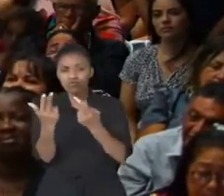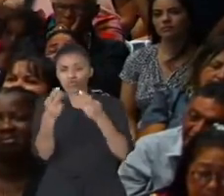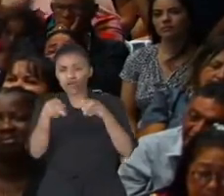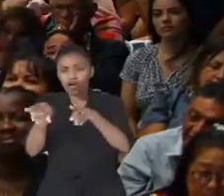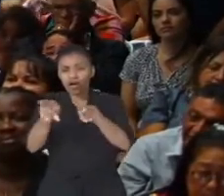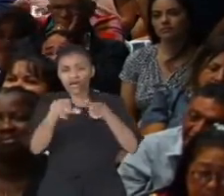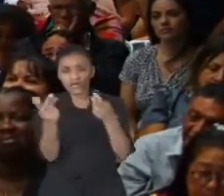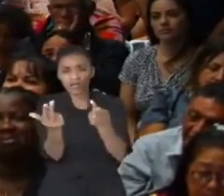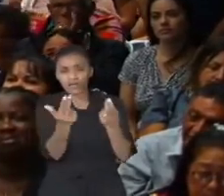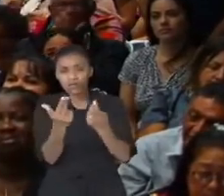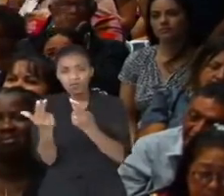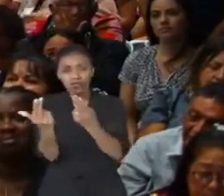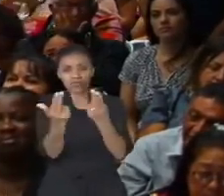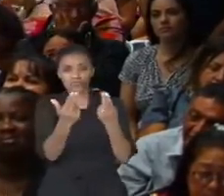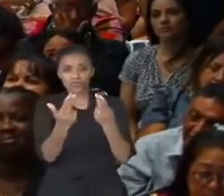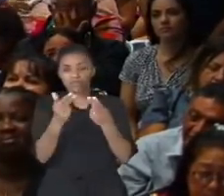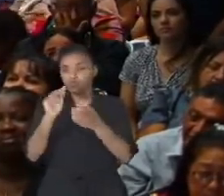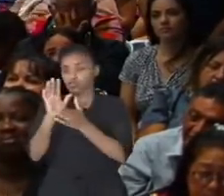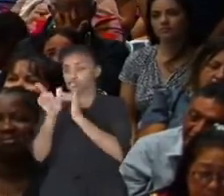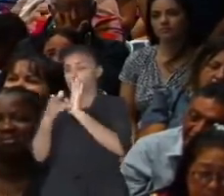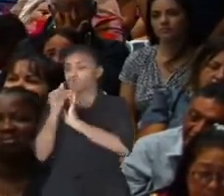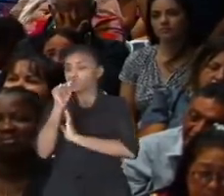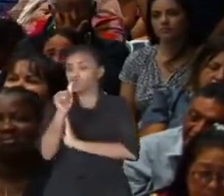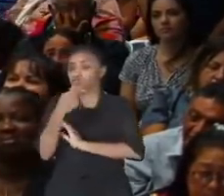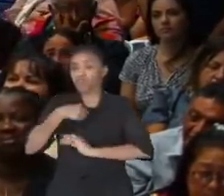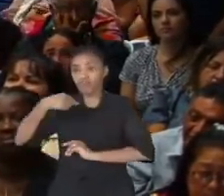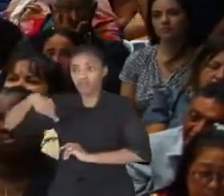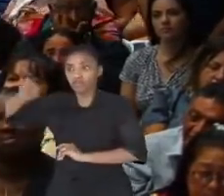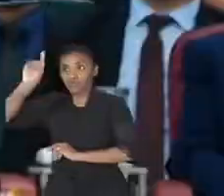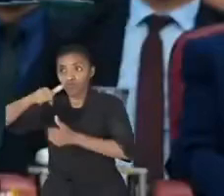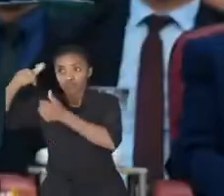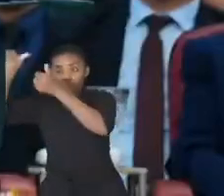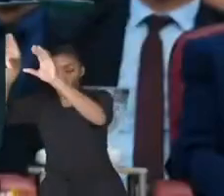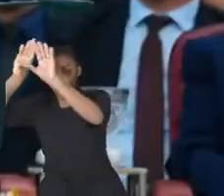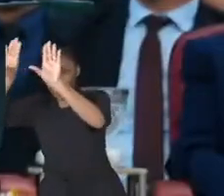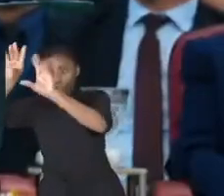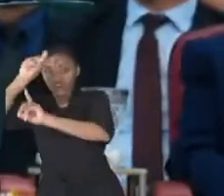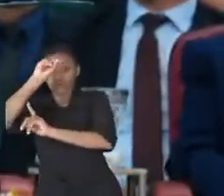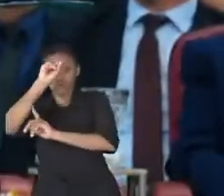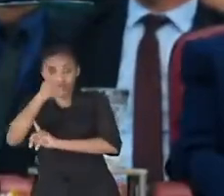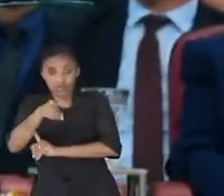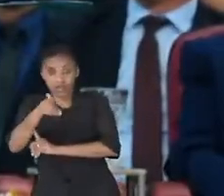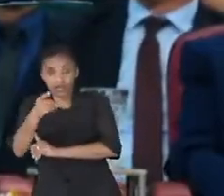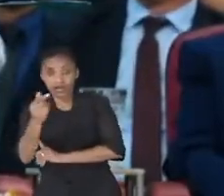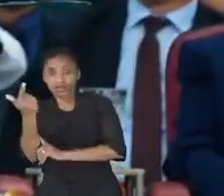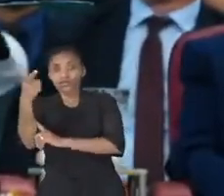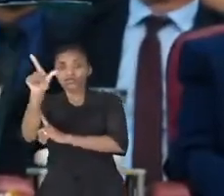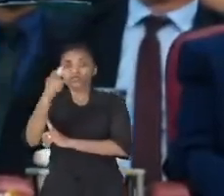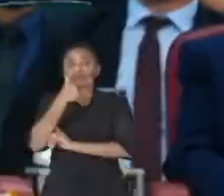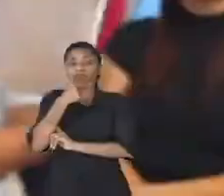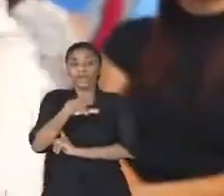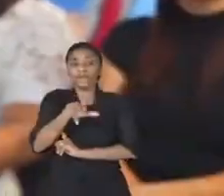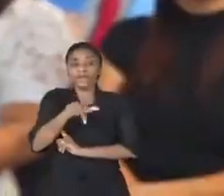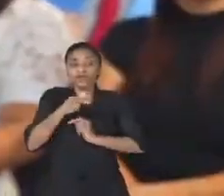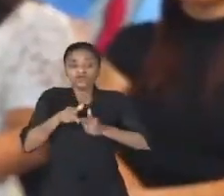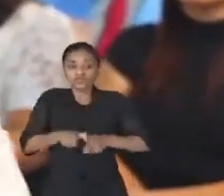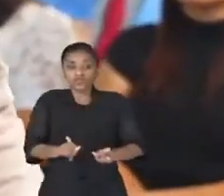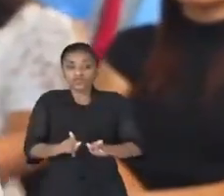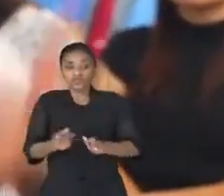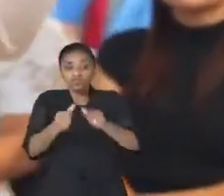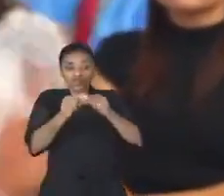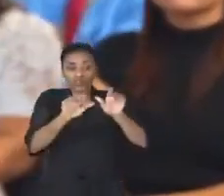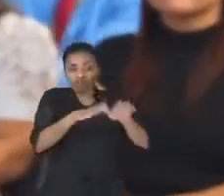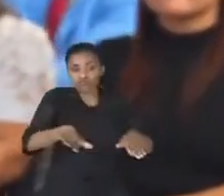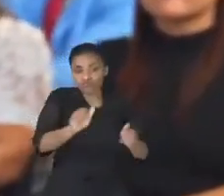igualzinho. Jesus está dizendo: eu vou, mas eu vou mandar o meu irmão gêmeo para ficar com vocês. Ele é igualzinho a mim, ele